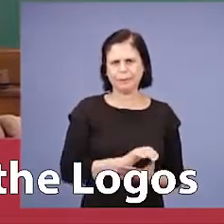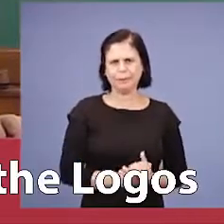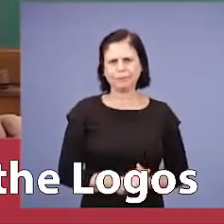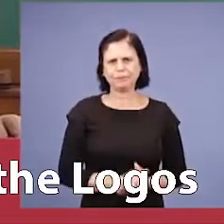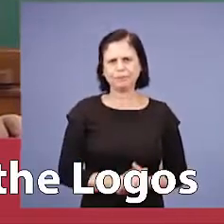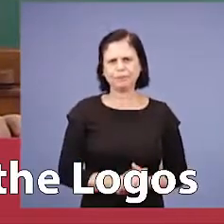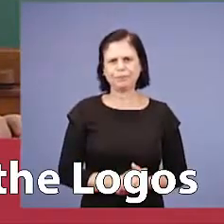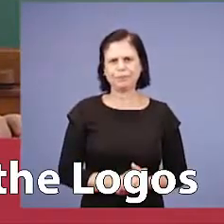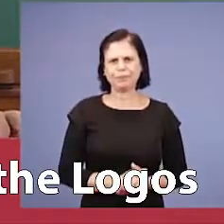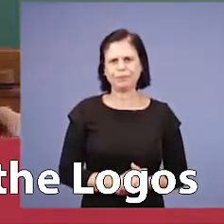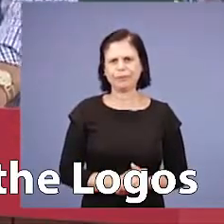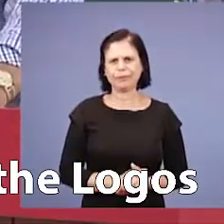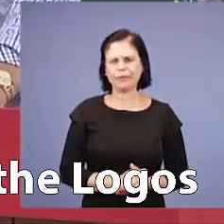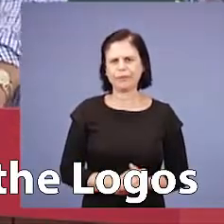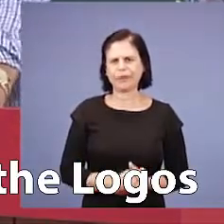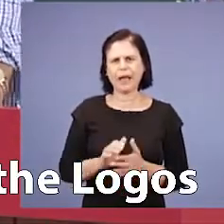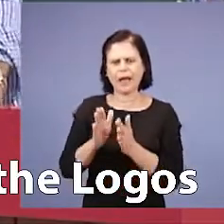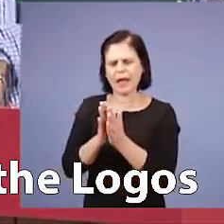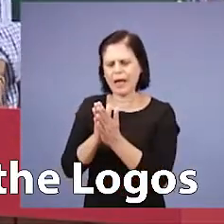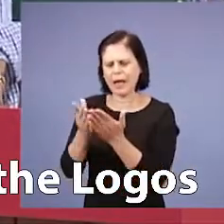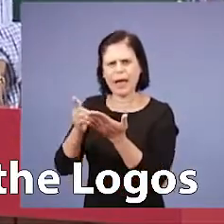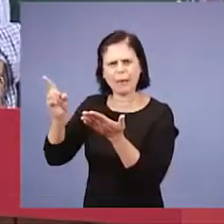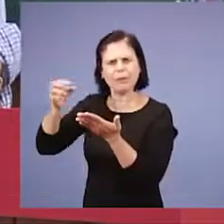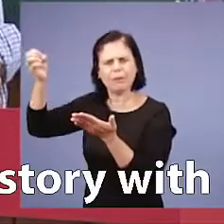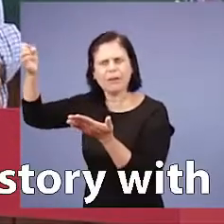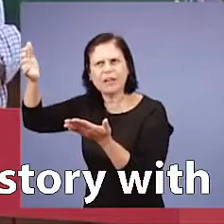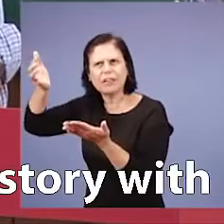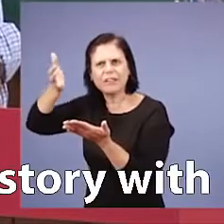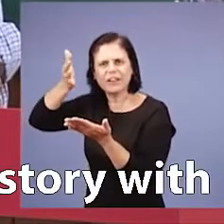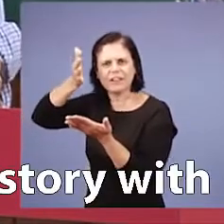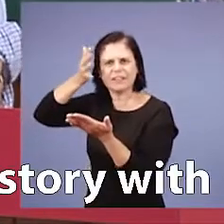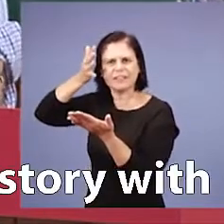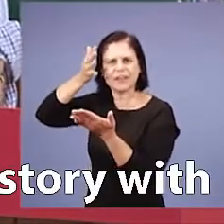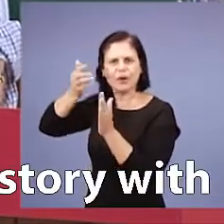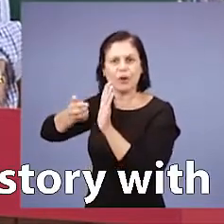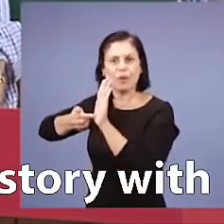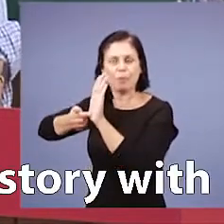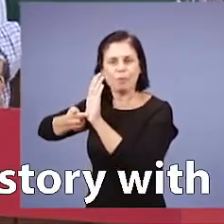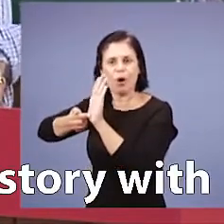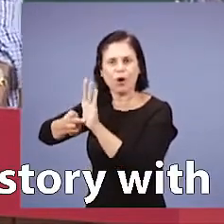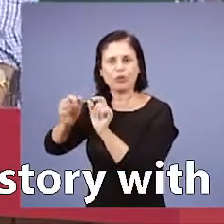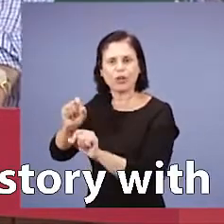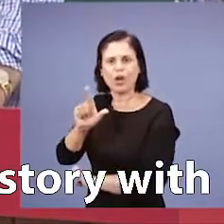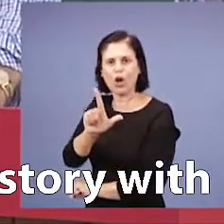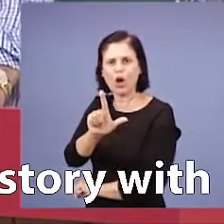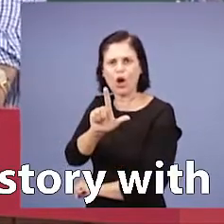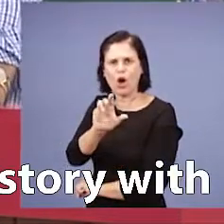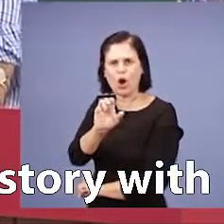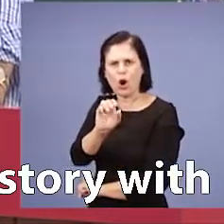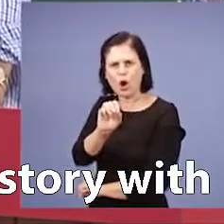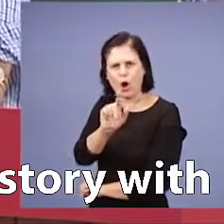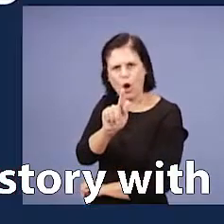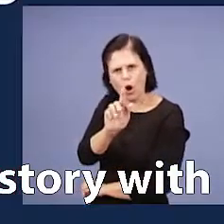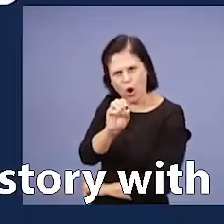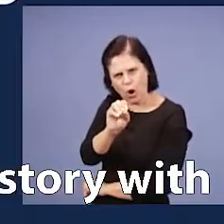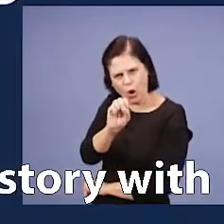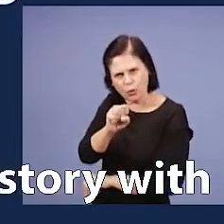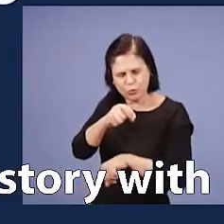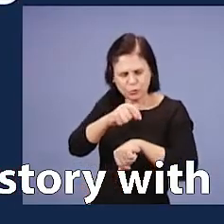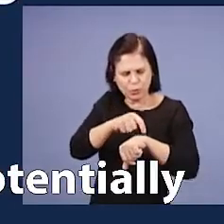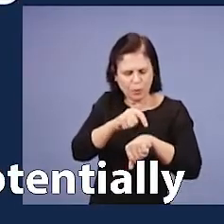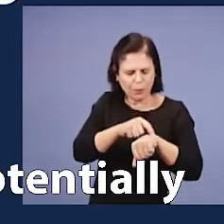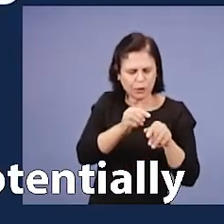a revelação bíblica faz do logos um elemento temporal entrando na história